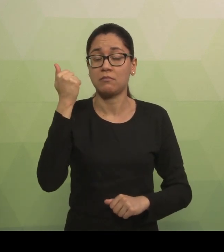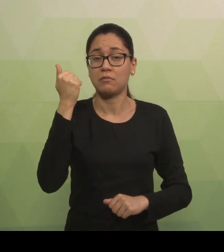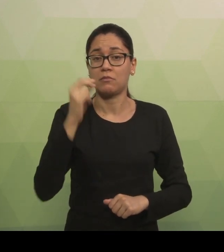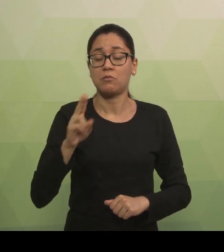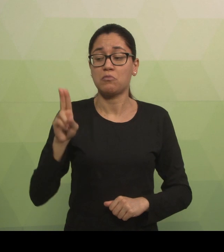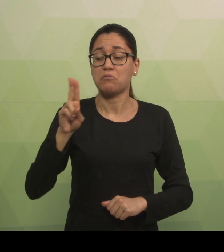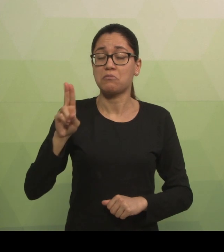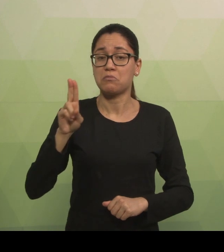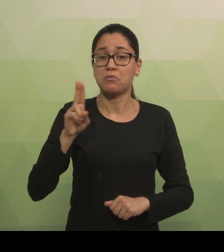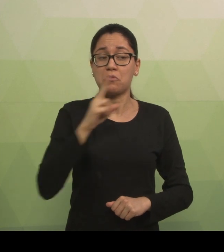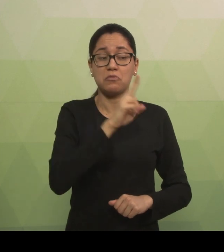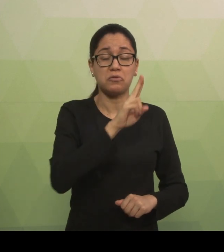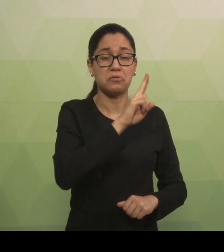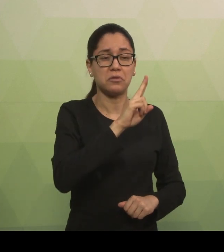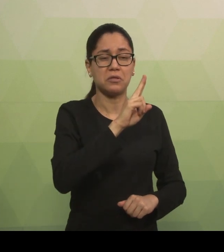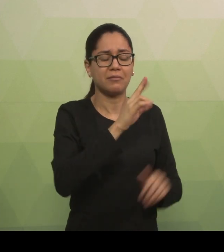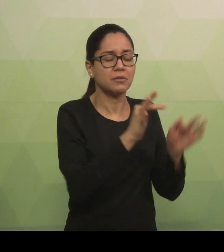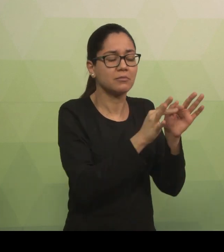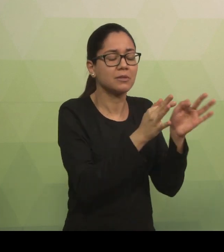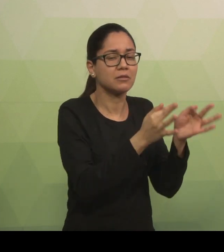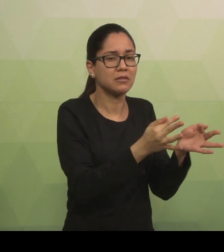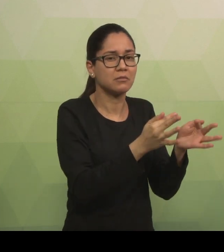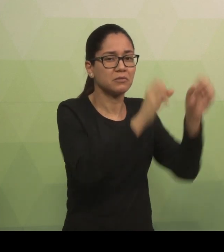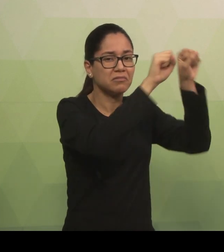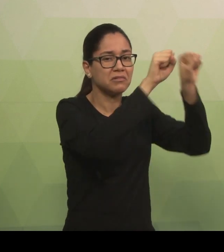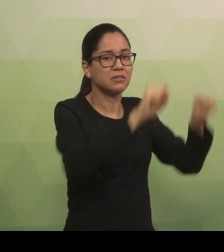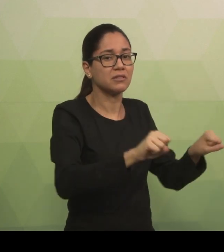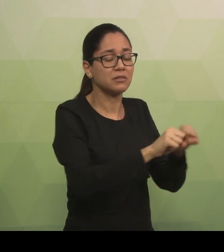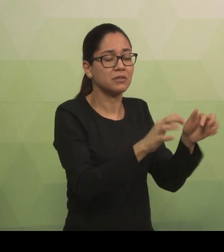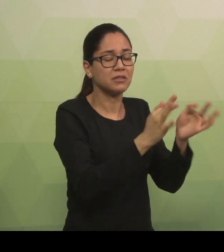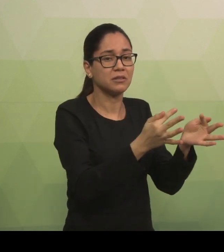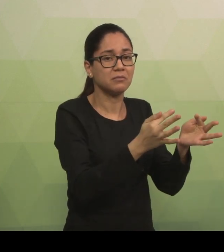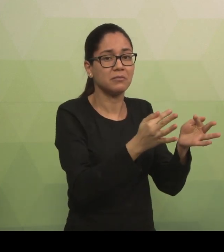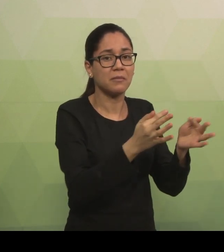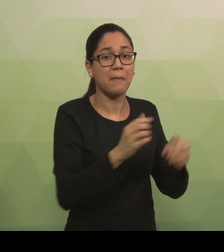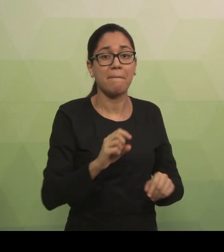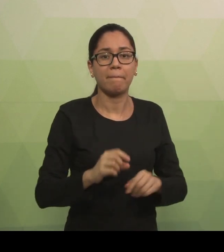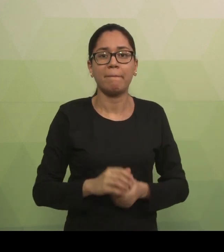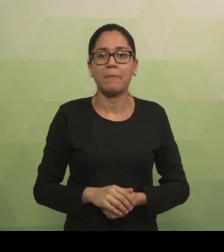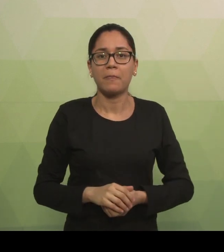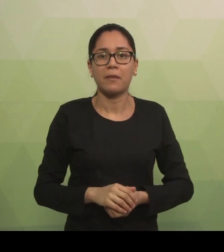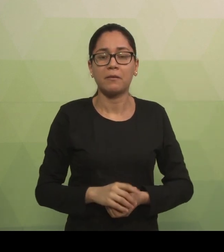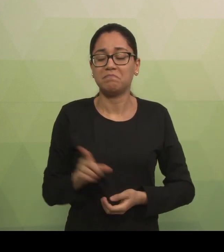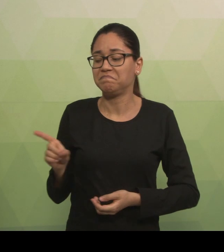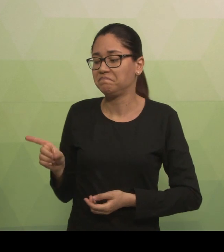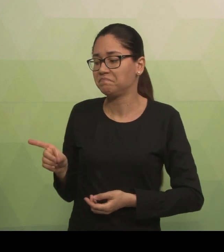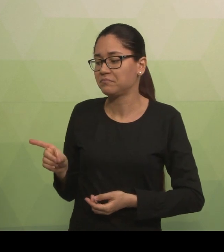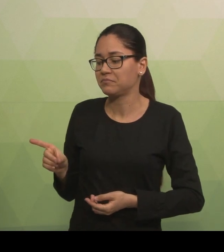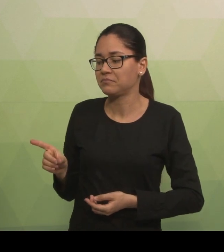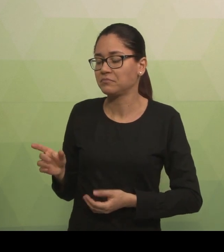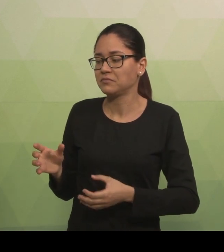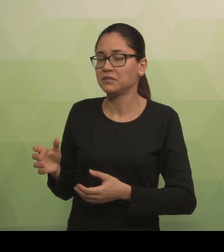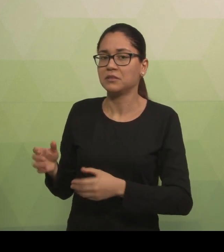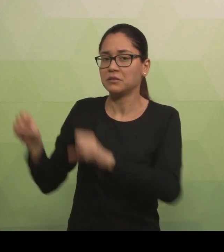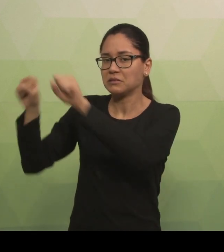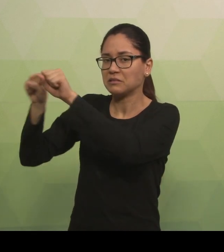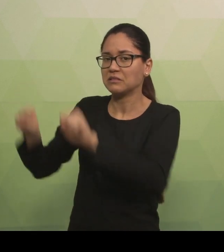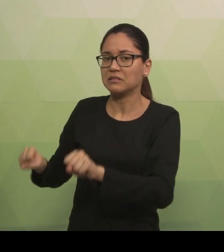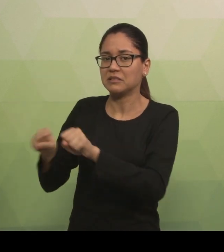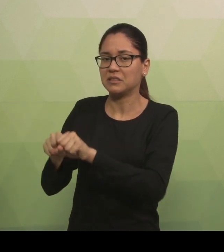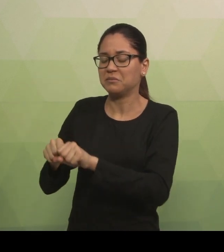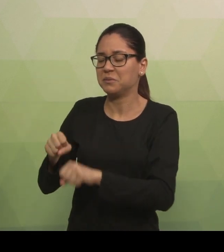com funcionalidades mais simples, a um sistema recheado de funcionalidades, porém, manipulação complexa